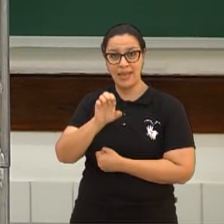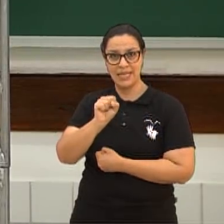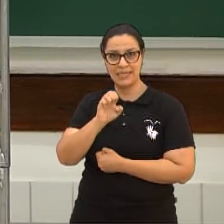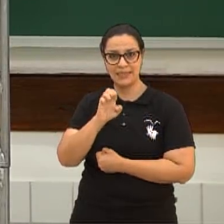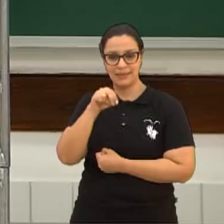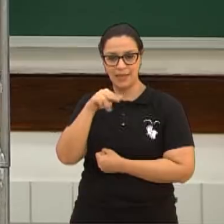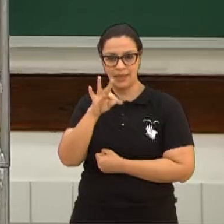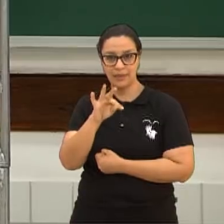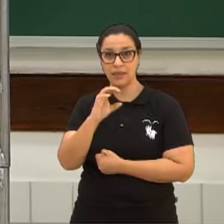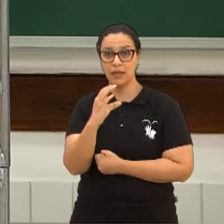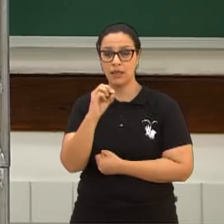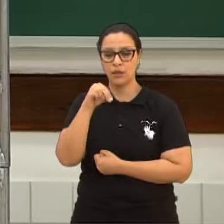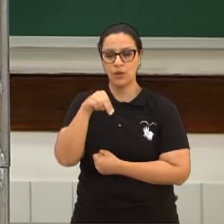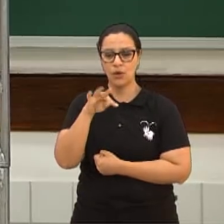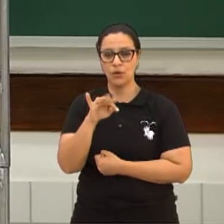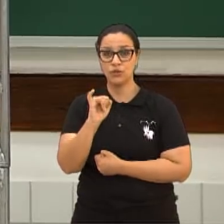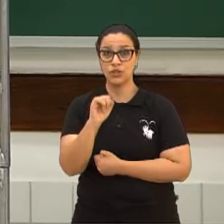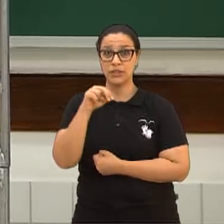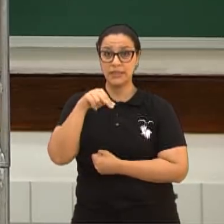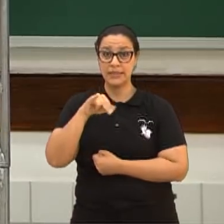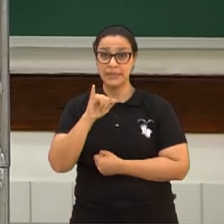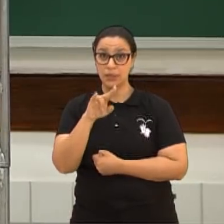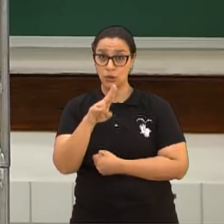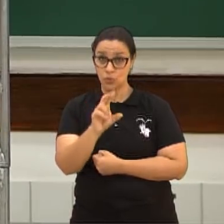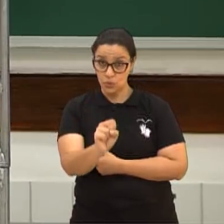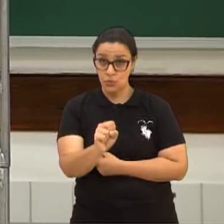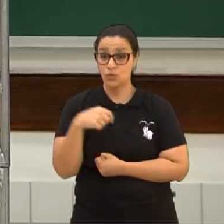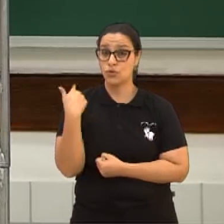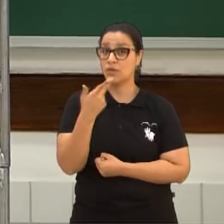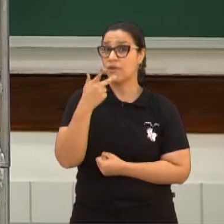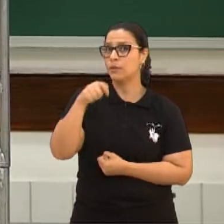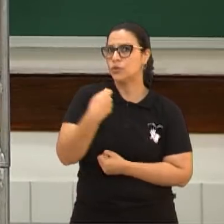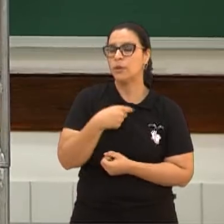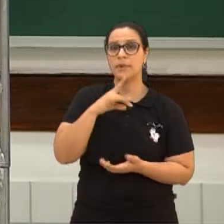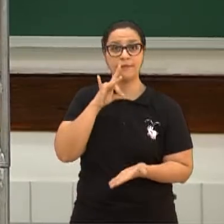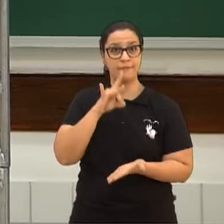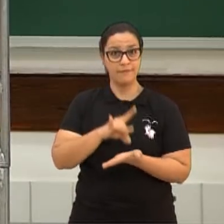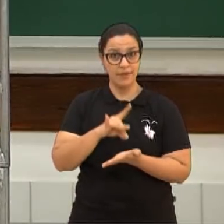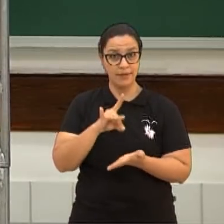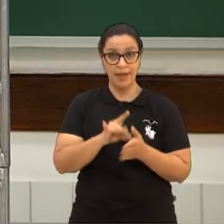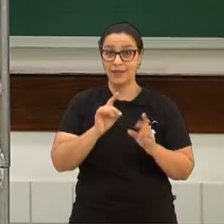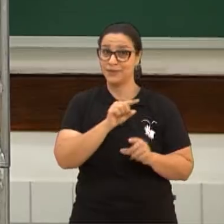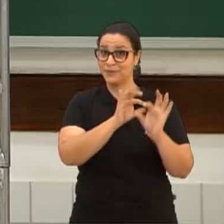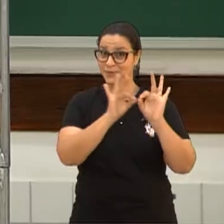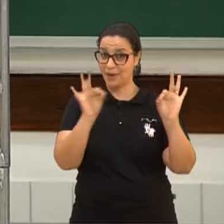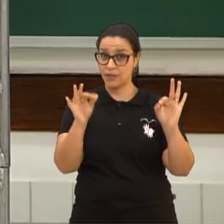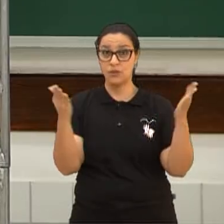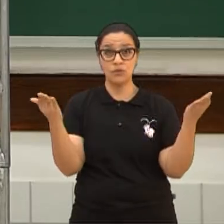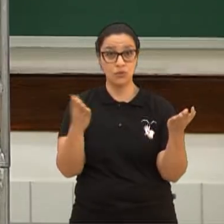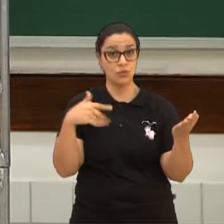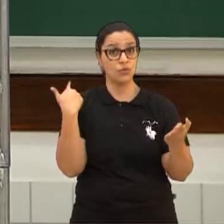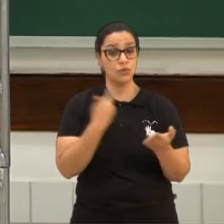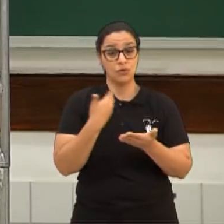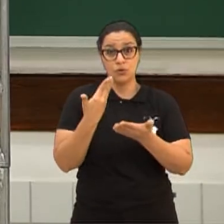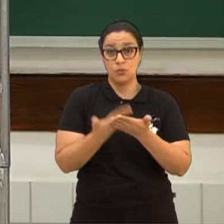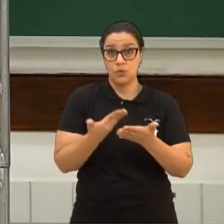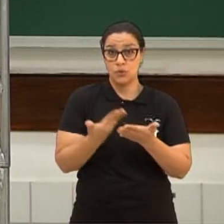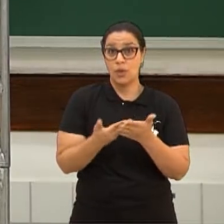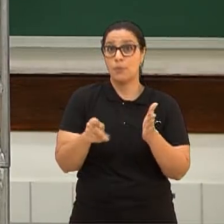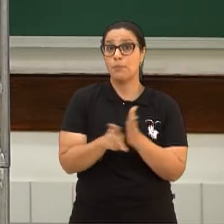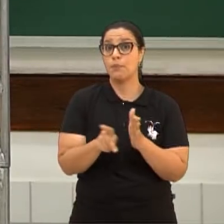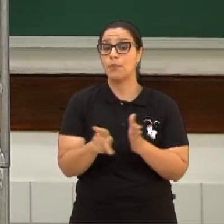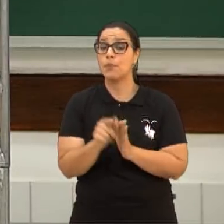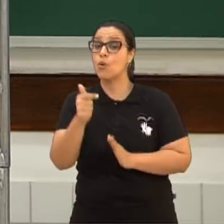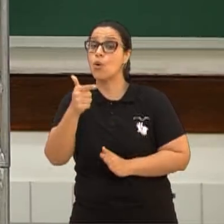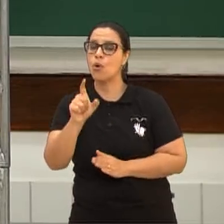Na aulinha anterior, nós vimos a frase afirmativa. Hoje, nós vamos trabalhar com a